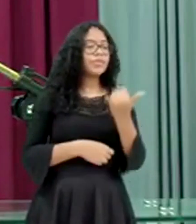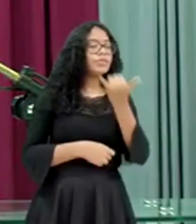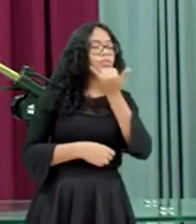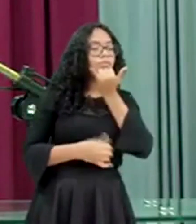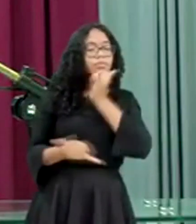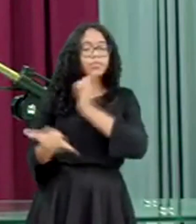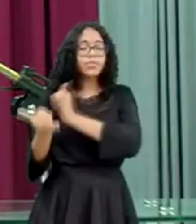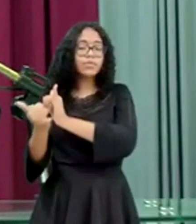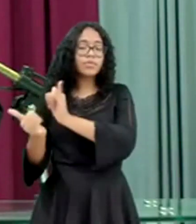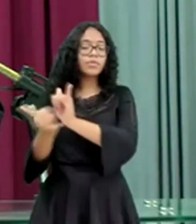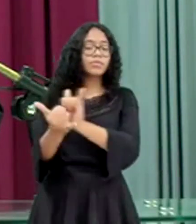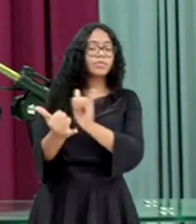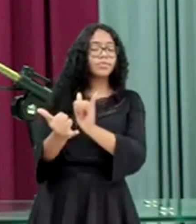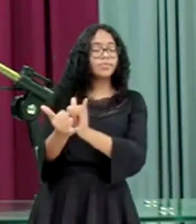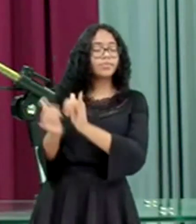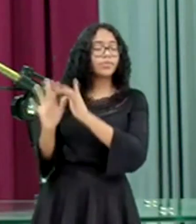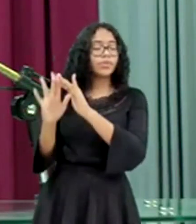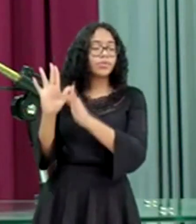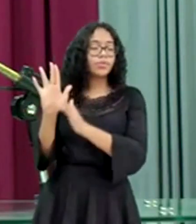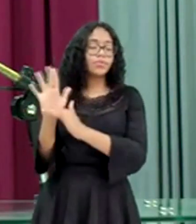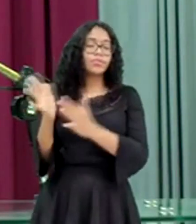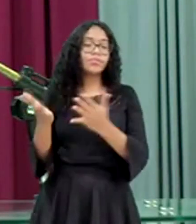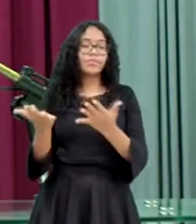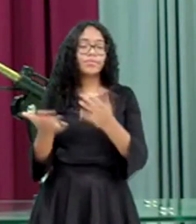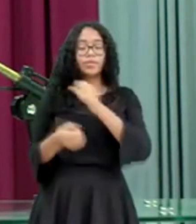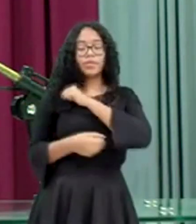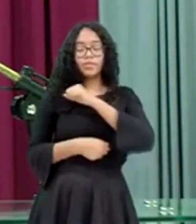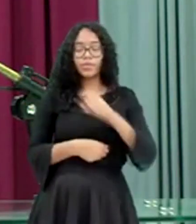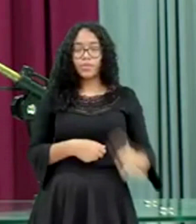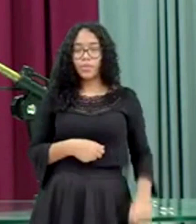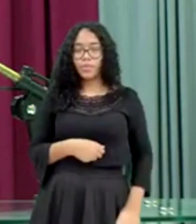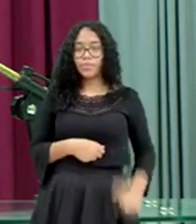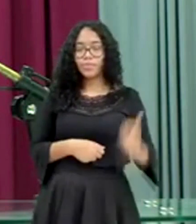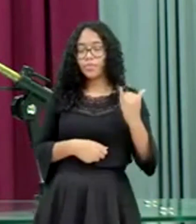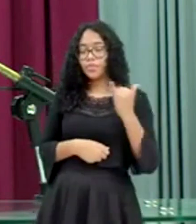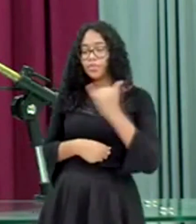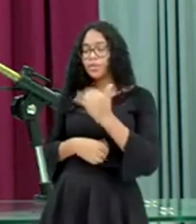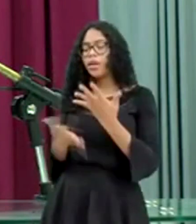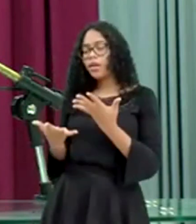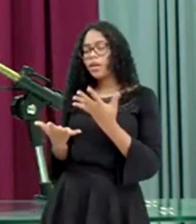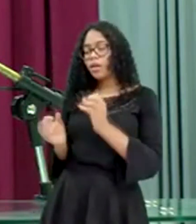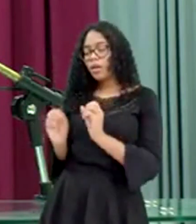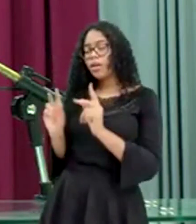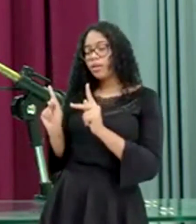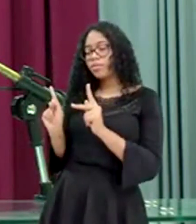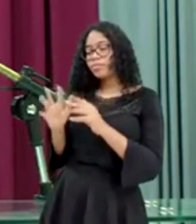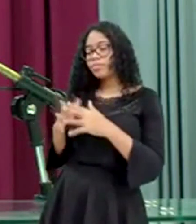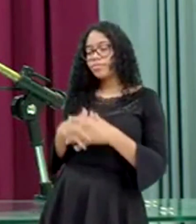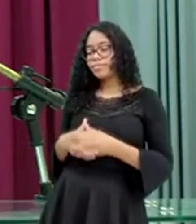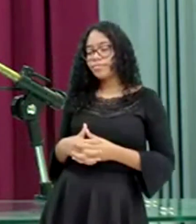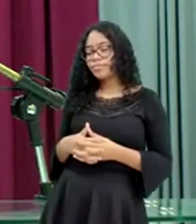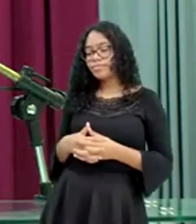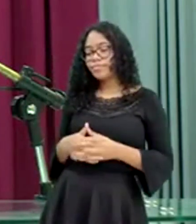povo. O Senhor Deus então diz: tudo bem, eu perdoo esse